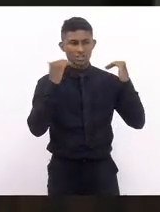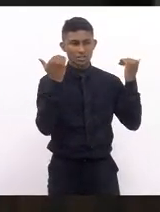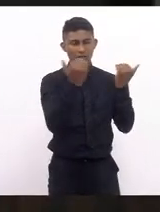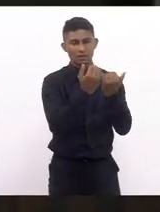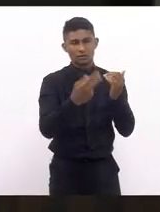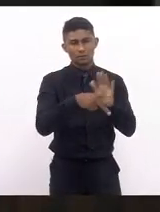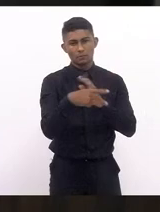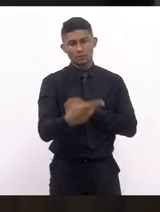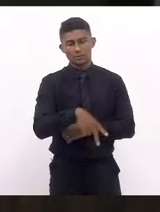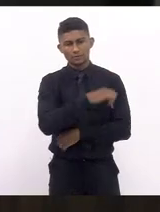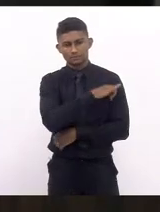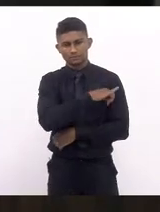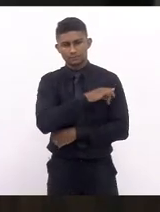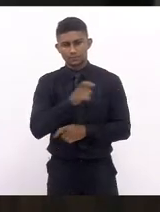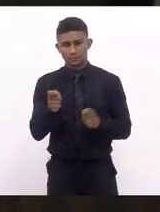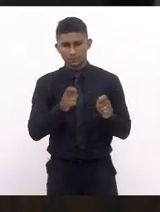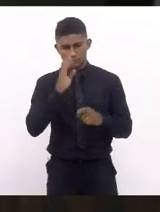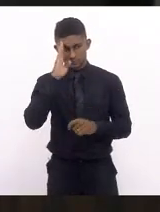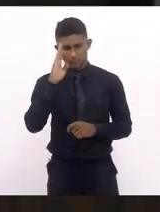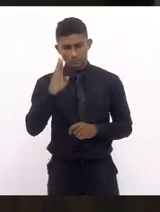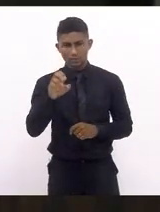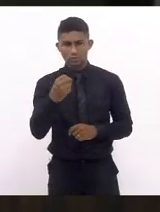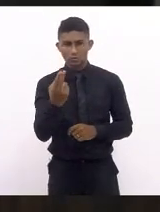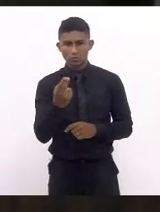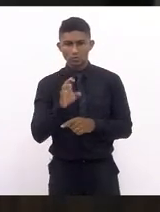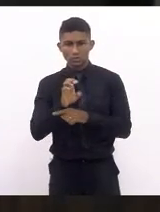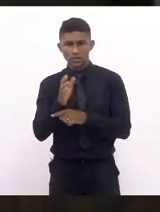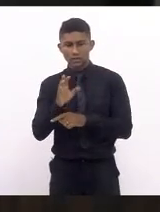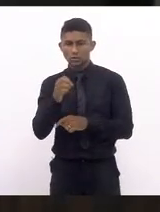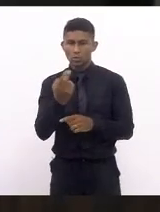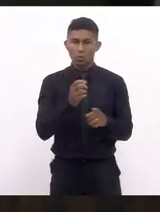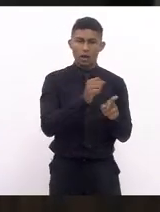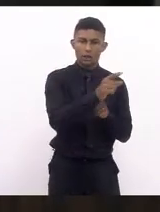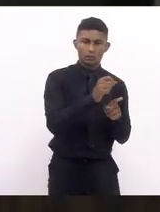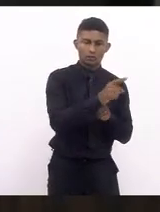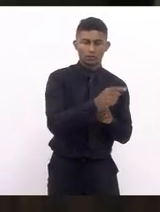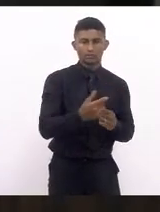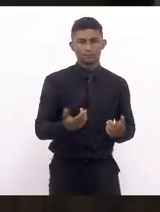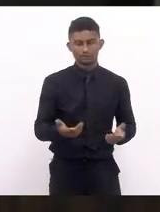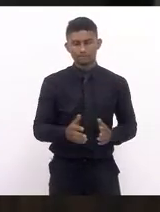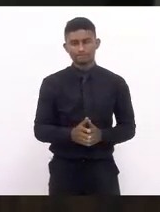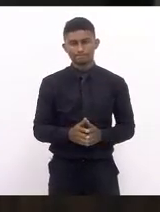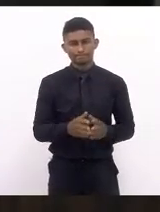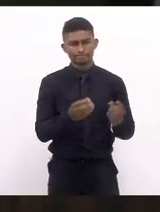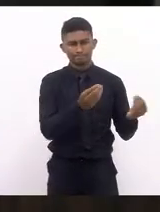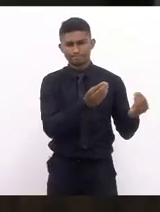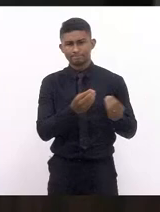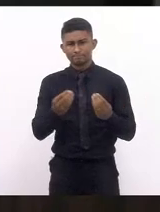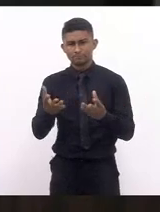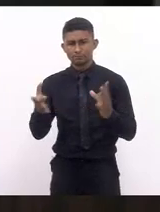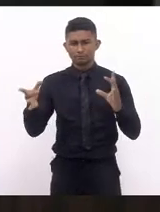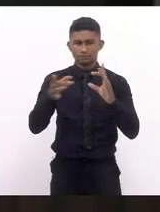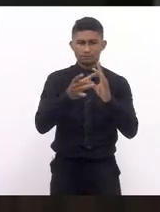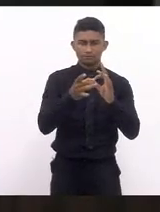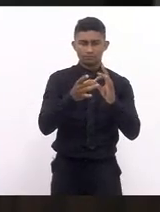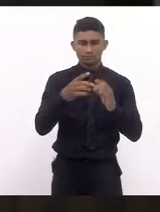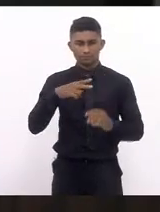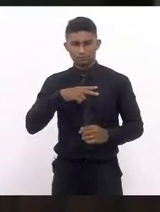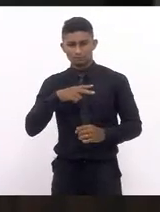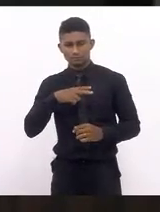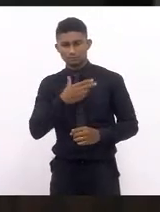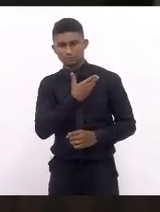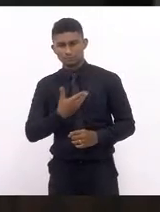do Rio de Janeiro tanto pela administração direta e indireta do Estado como por aluguel comodato a concessão permissão parceria público-privada